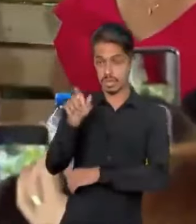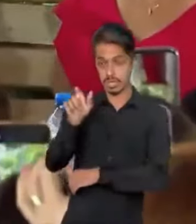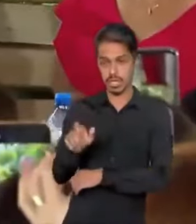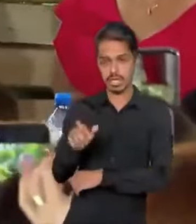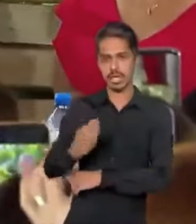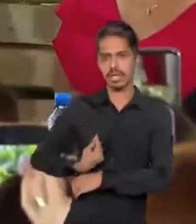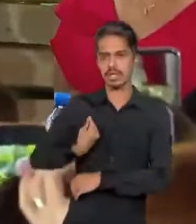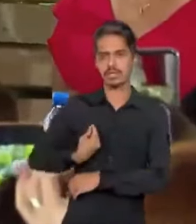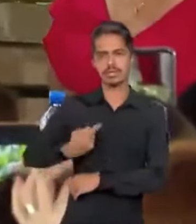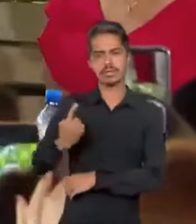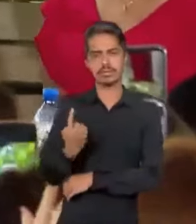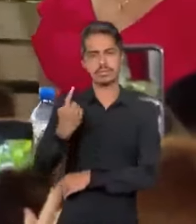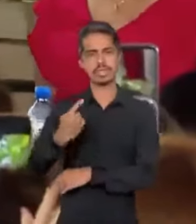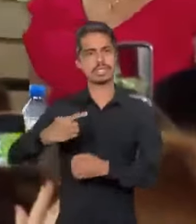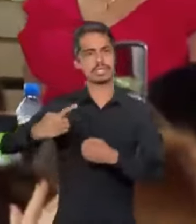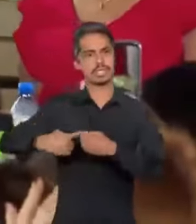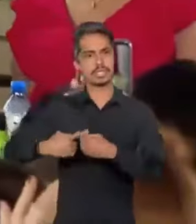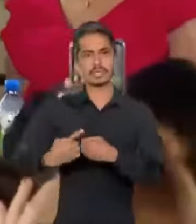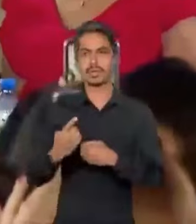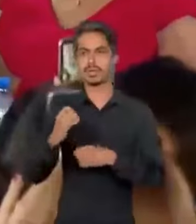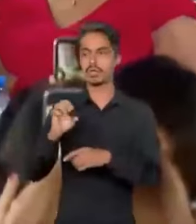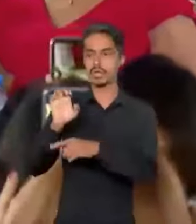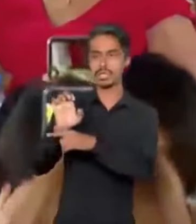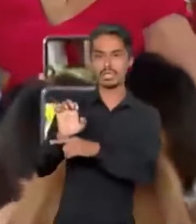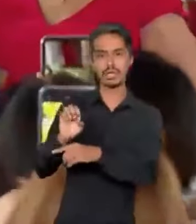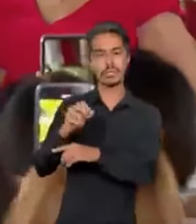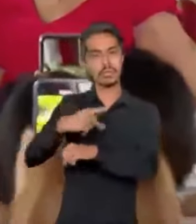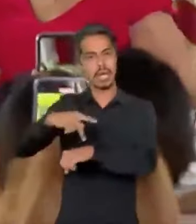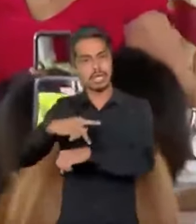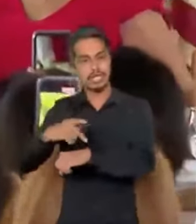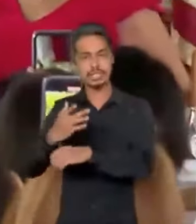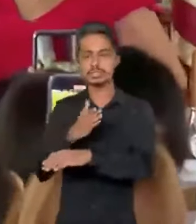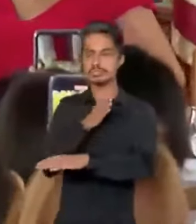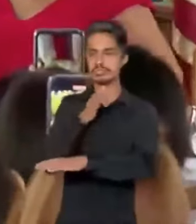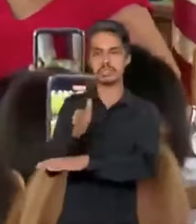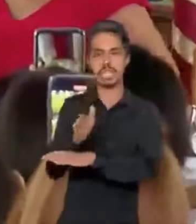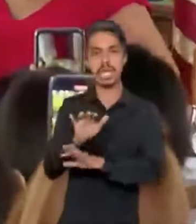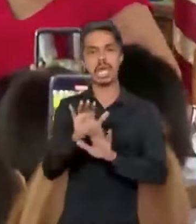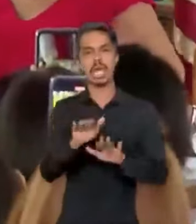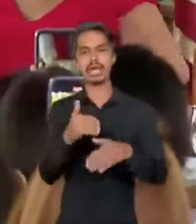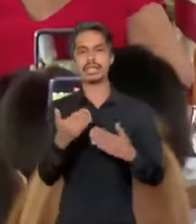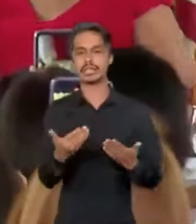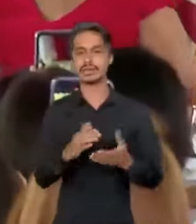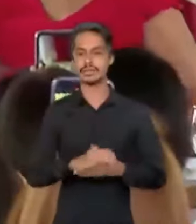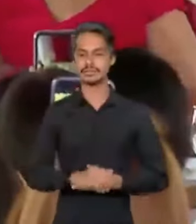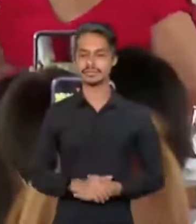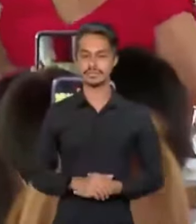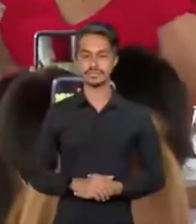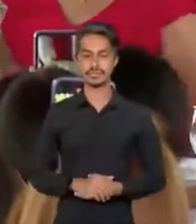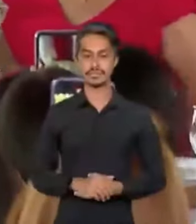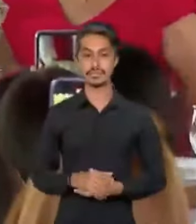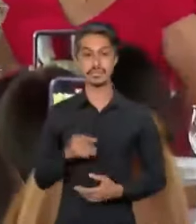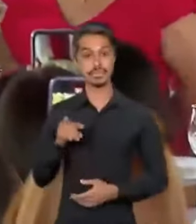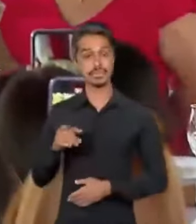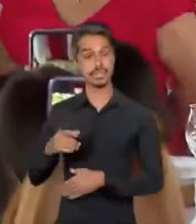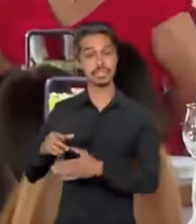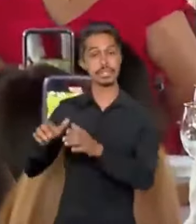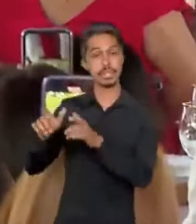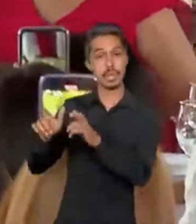vive numa cidade, num estado ou num país em que essa cidade, esse país